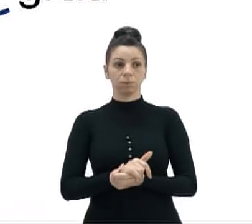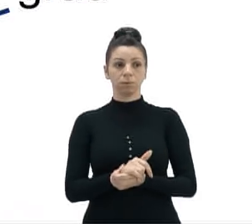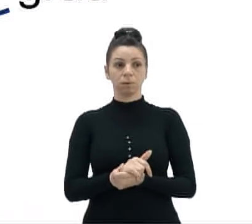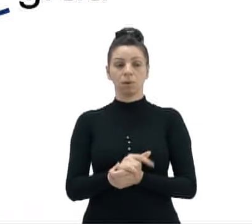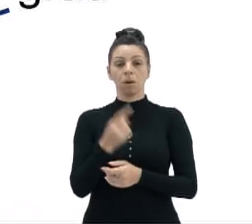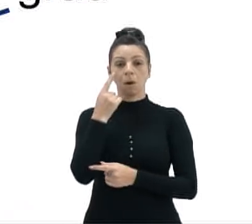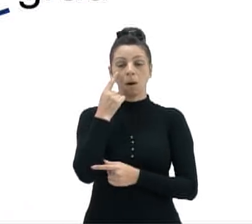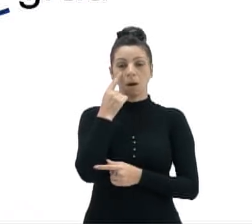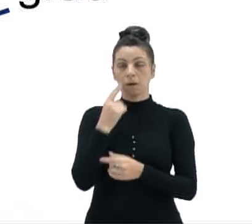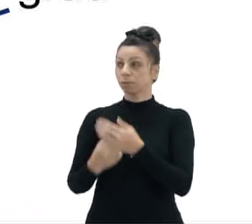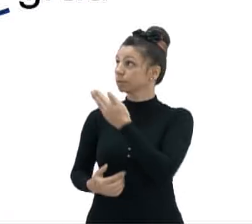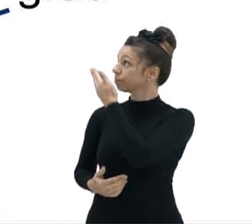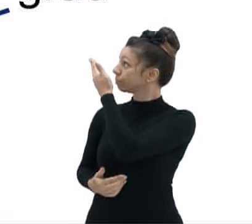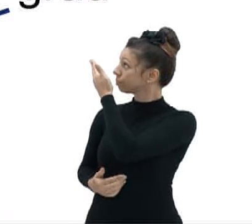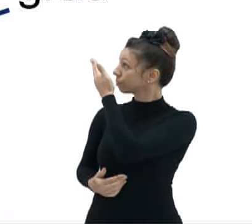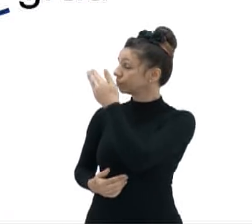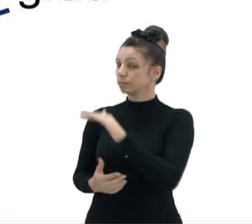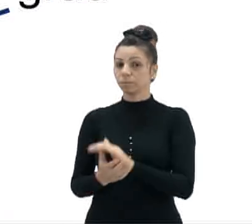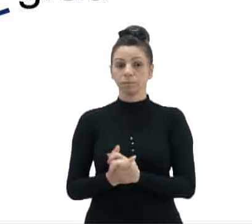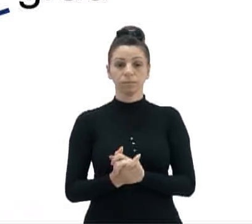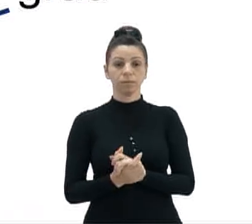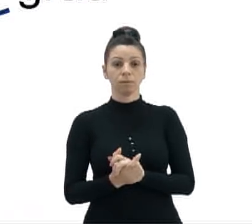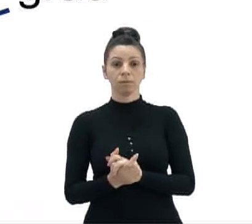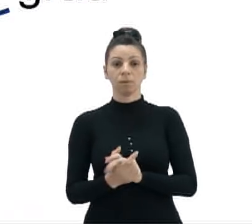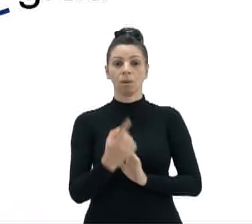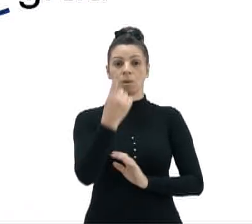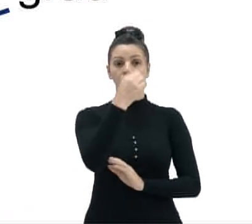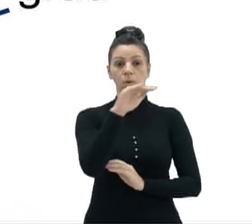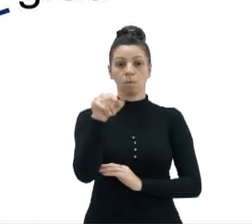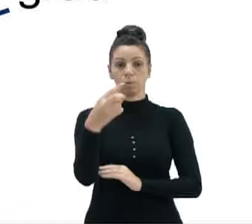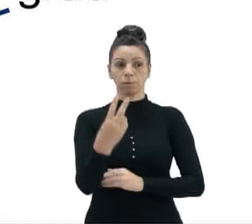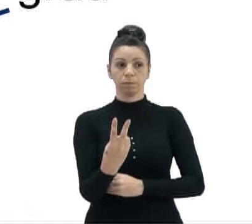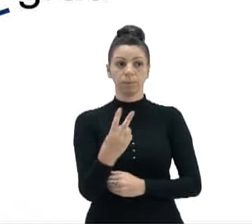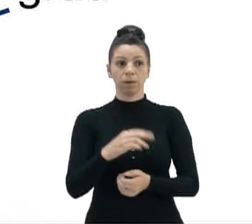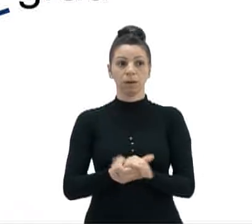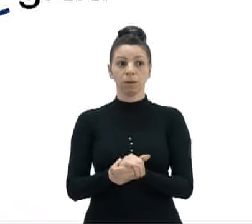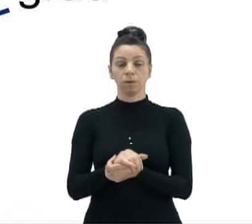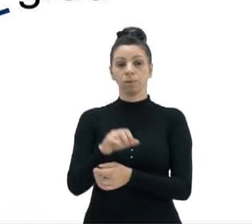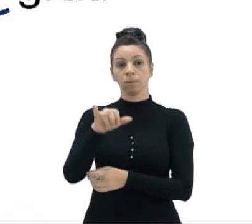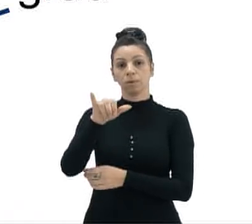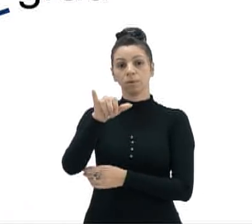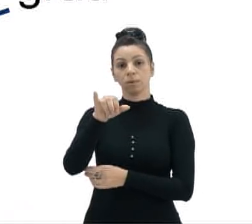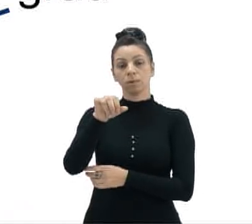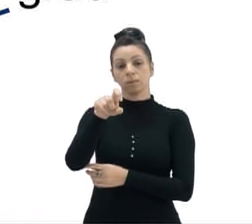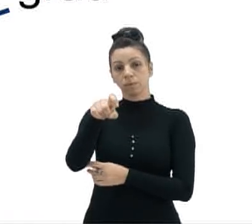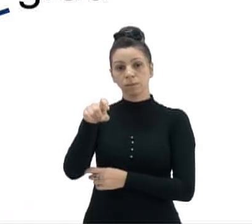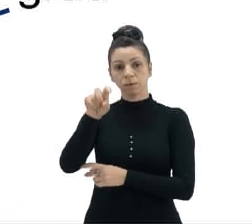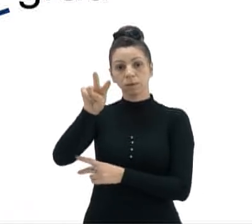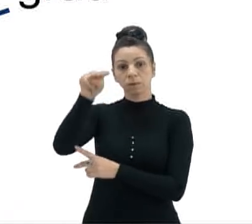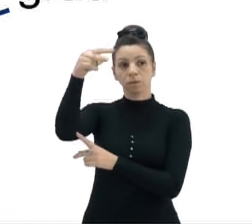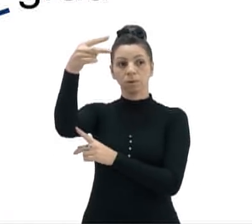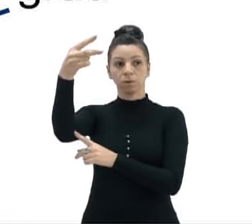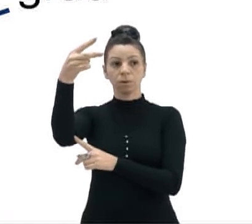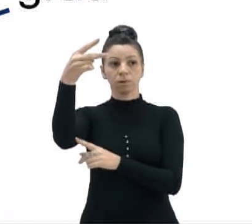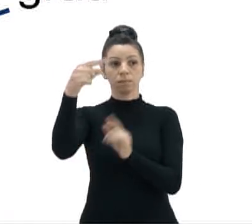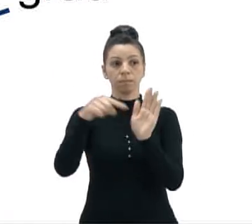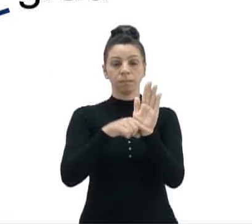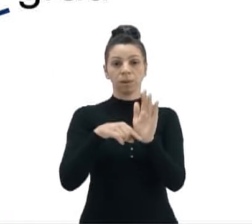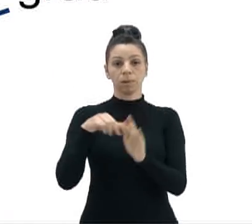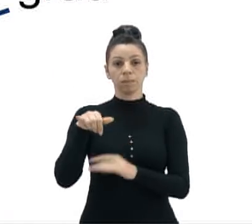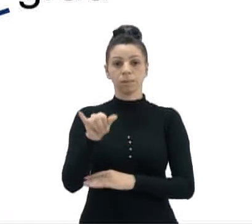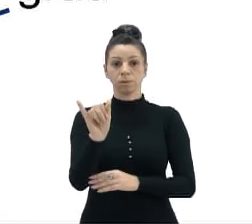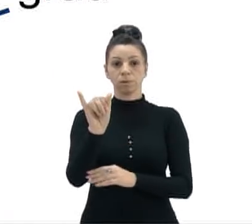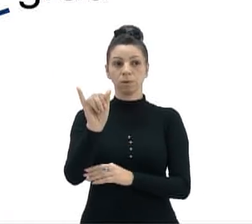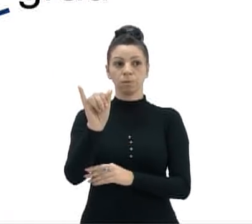x ao quadrado, y ao cubo, z na quarta. Isso aqui é um monômio, estão todos juntos. Esse é um monômio